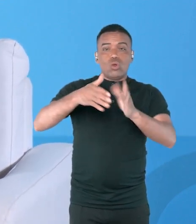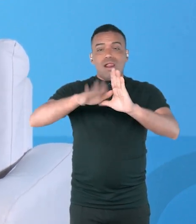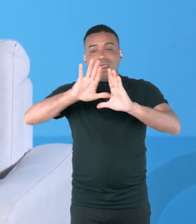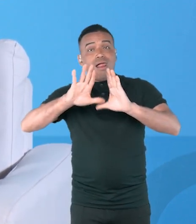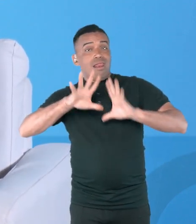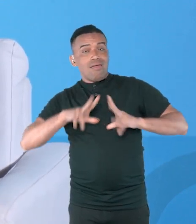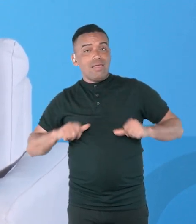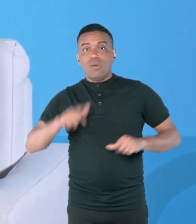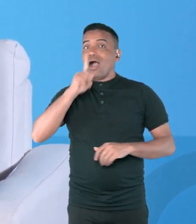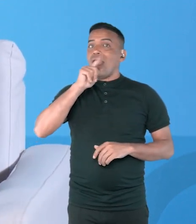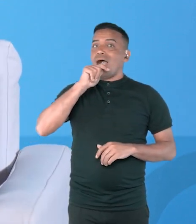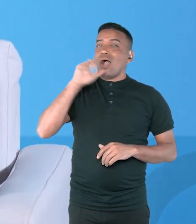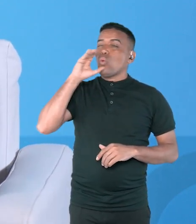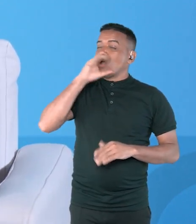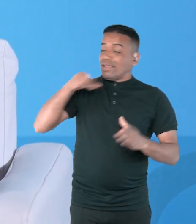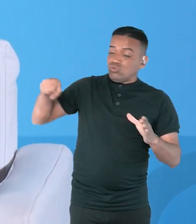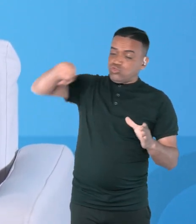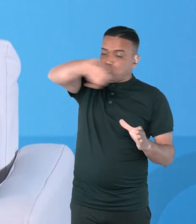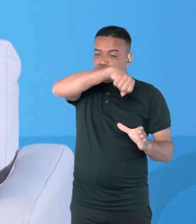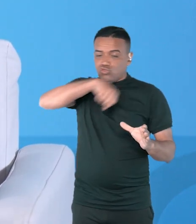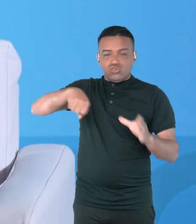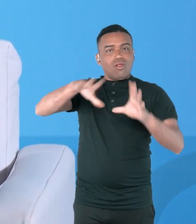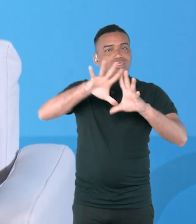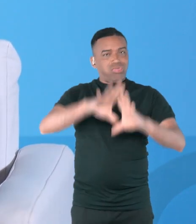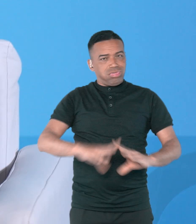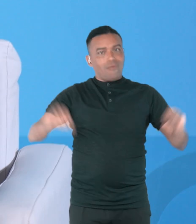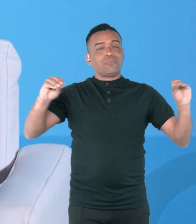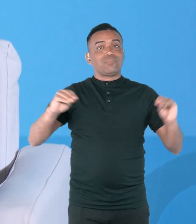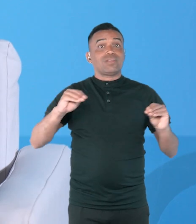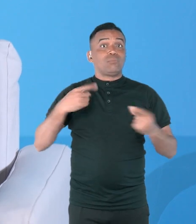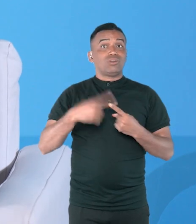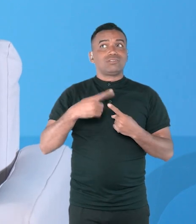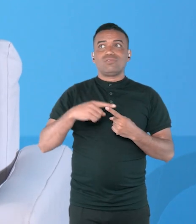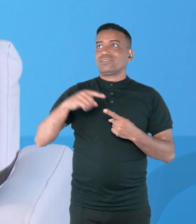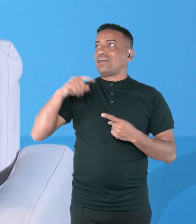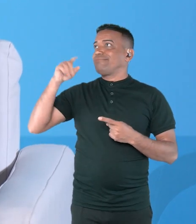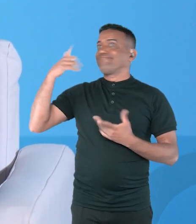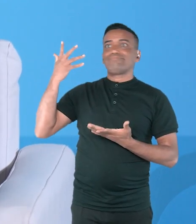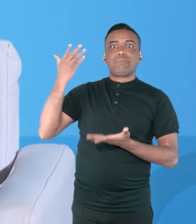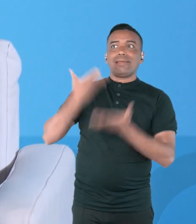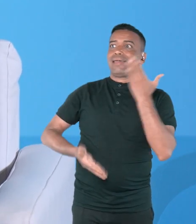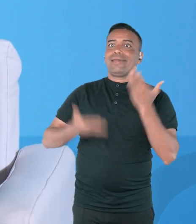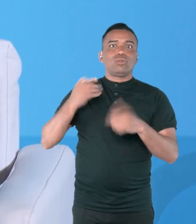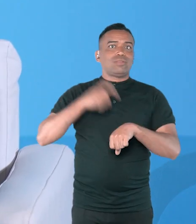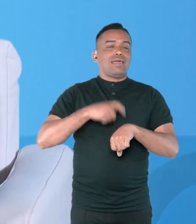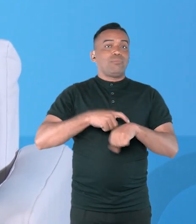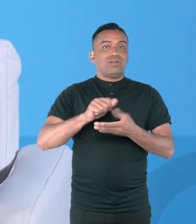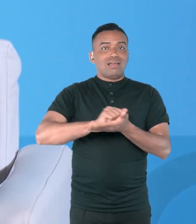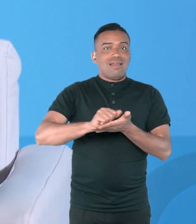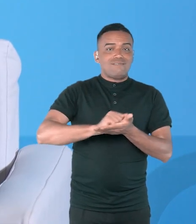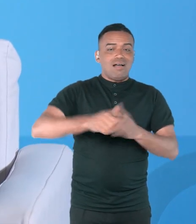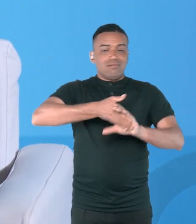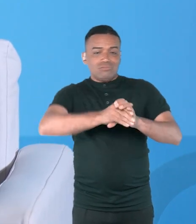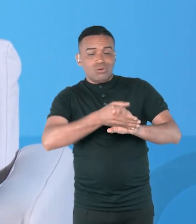da panela, o poder que tem uma água quente, porque senão você... toda hora põe a sua cabeça em outro lugar, porque você acha que você está perdendo tempo de